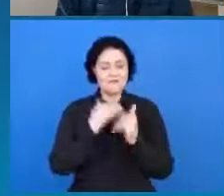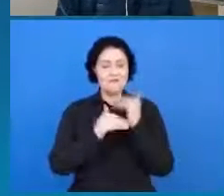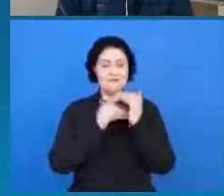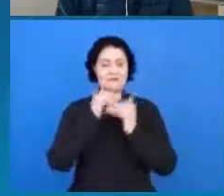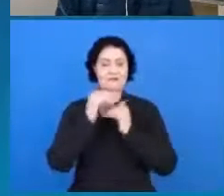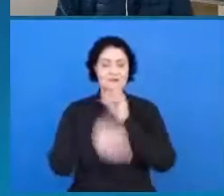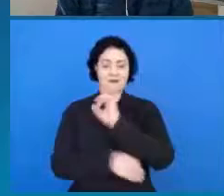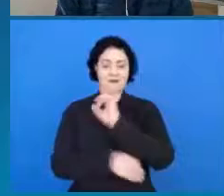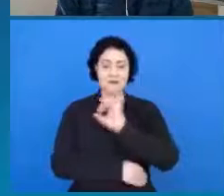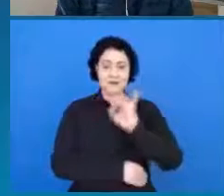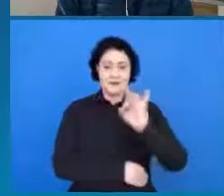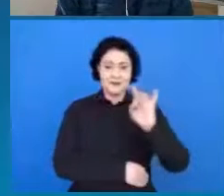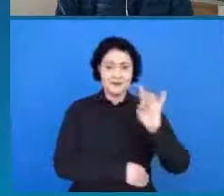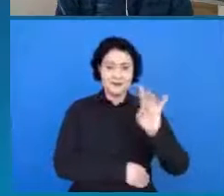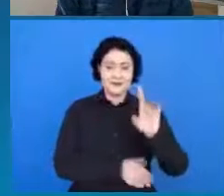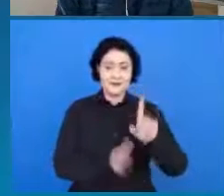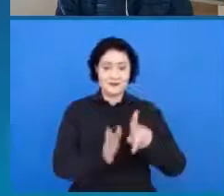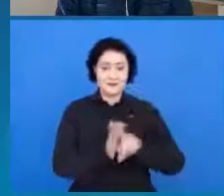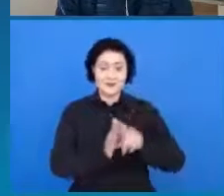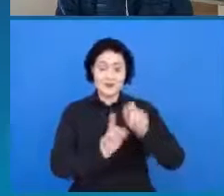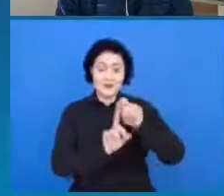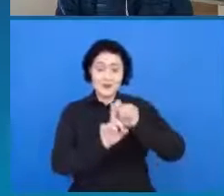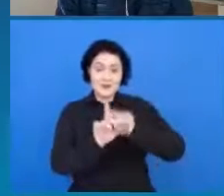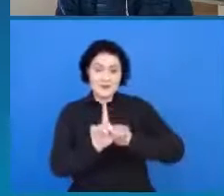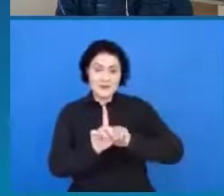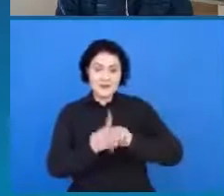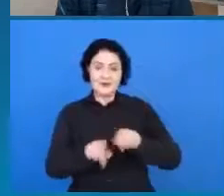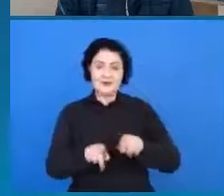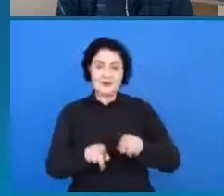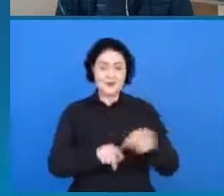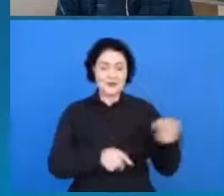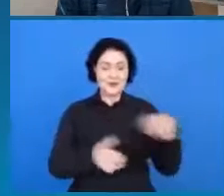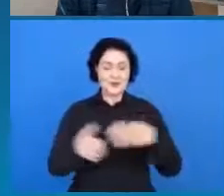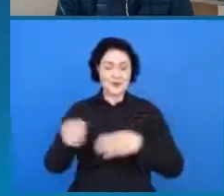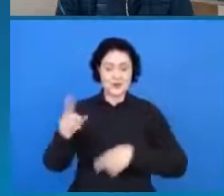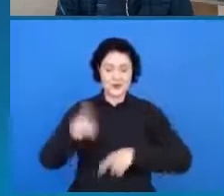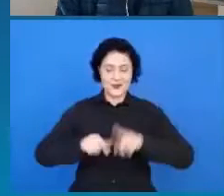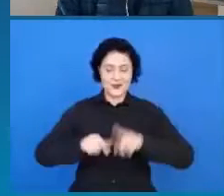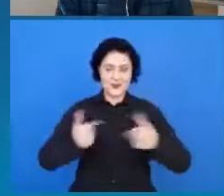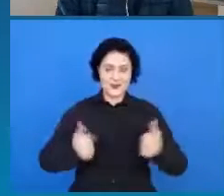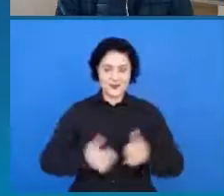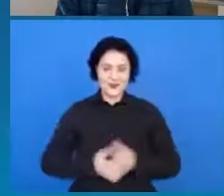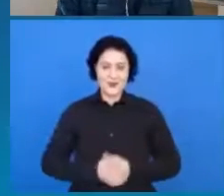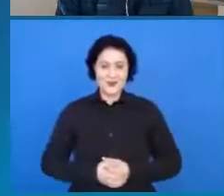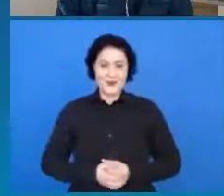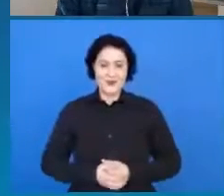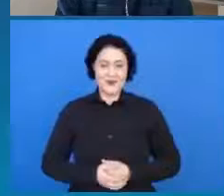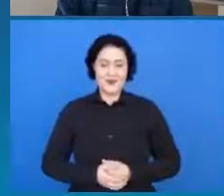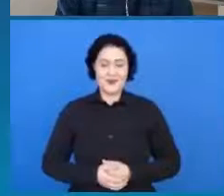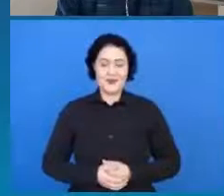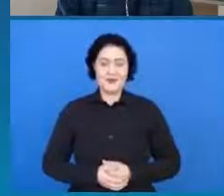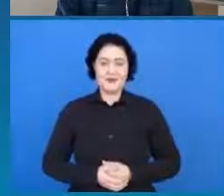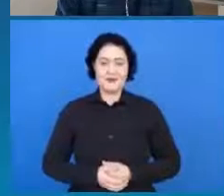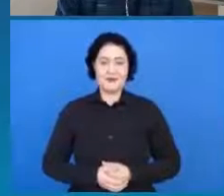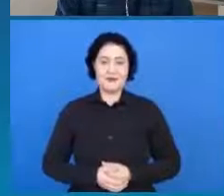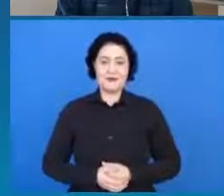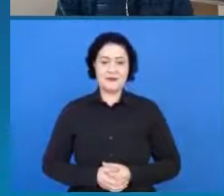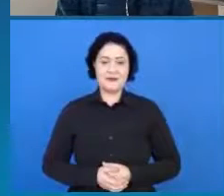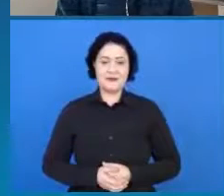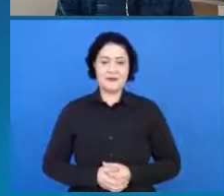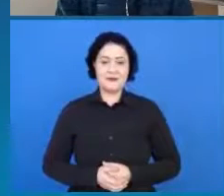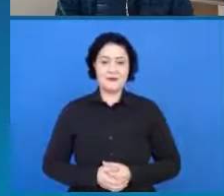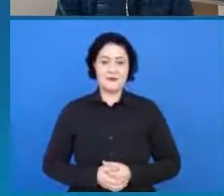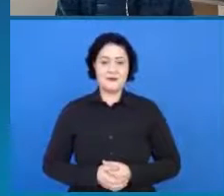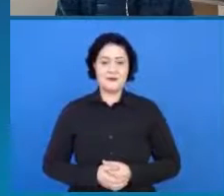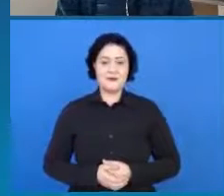a cada a cada mês com as novas Produções e e Oi